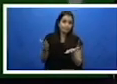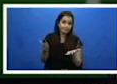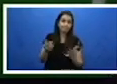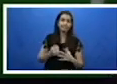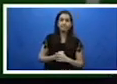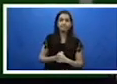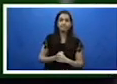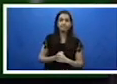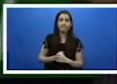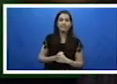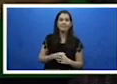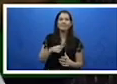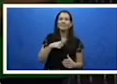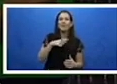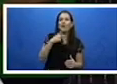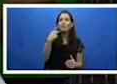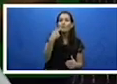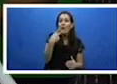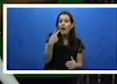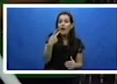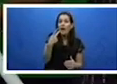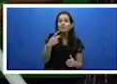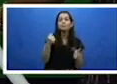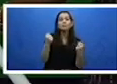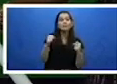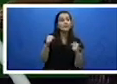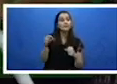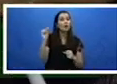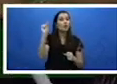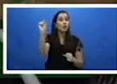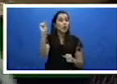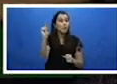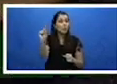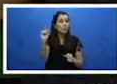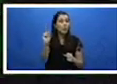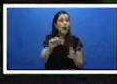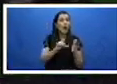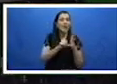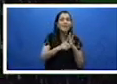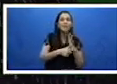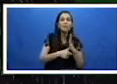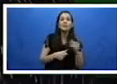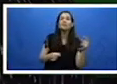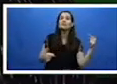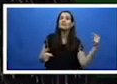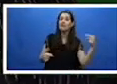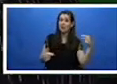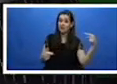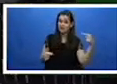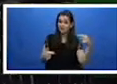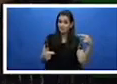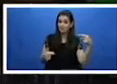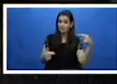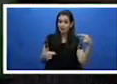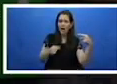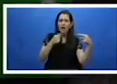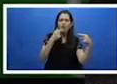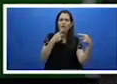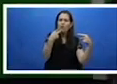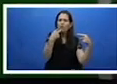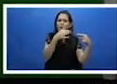for uma fala, coloque antes os 2 pontos, depois o travessão, que é a fala